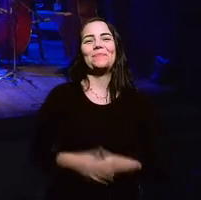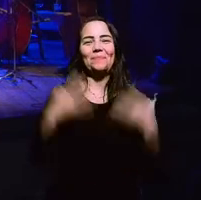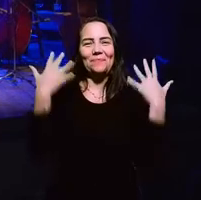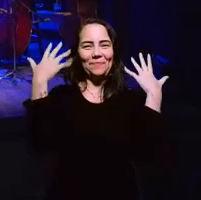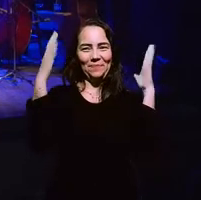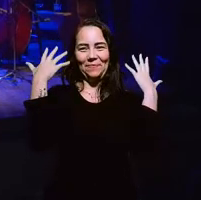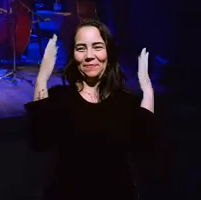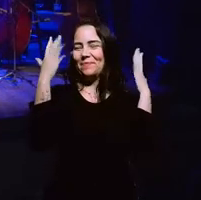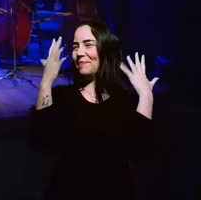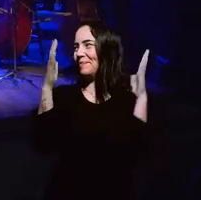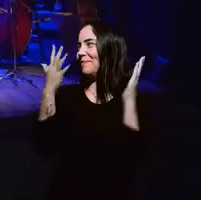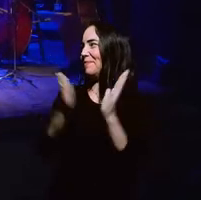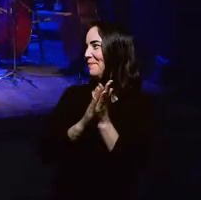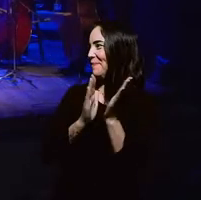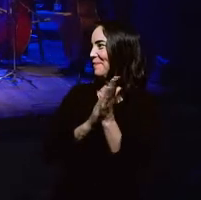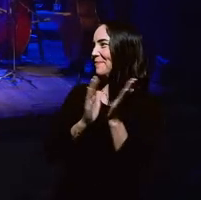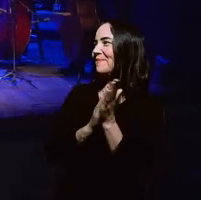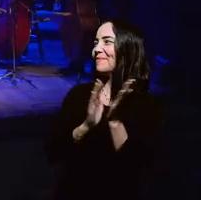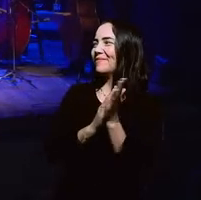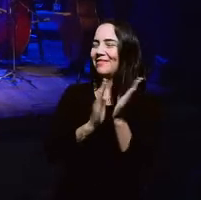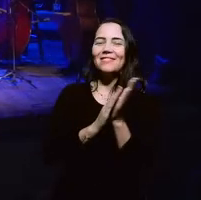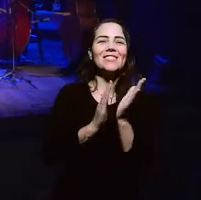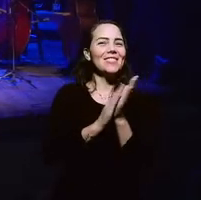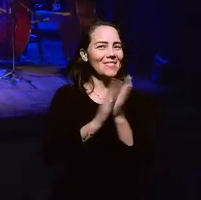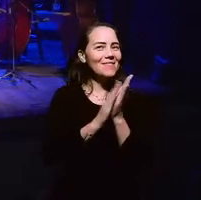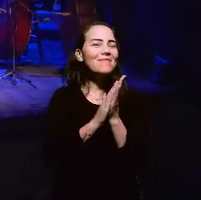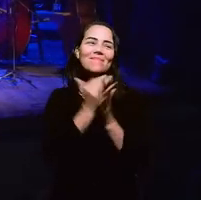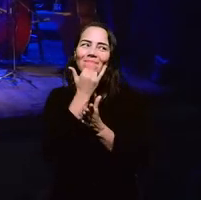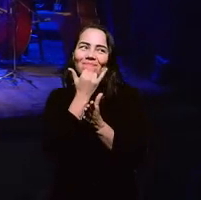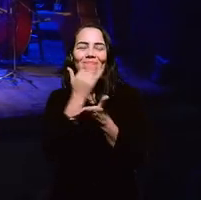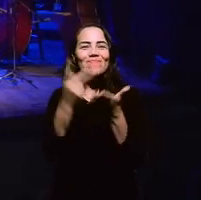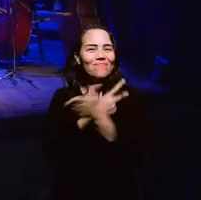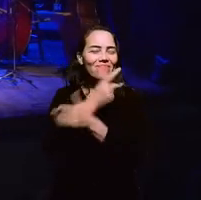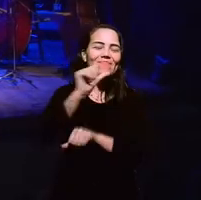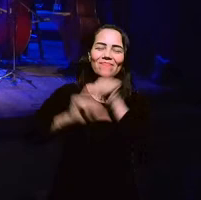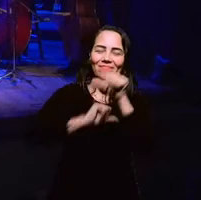Bravo, lindo, emocionante.